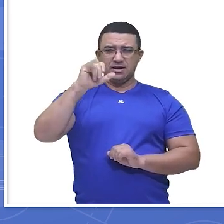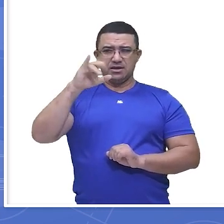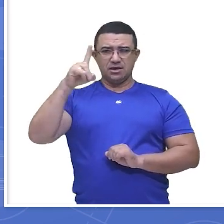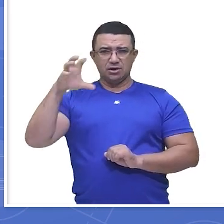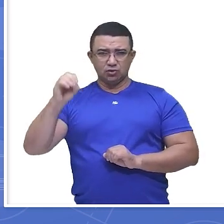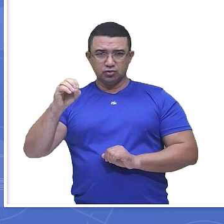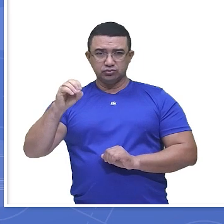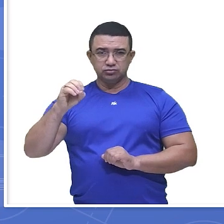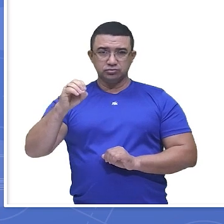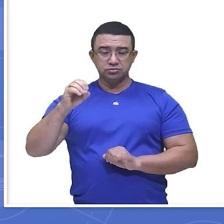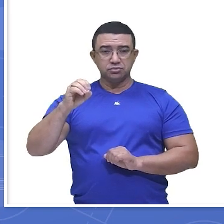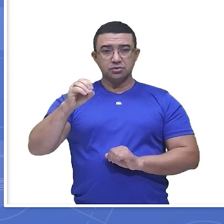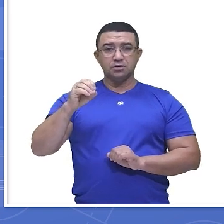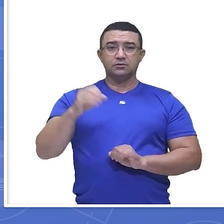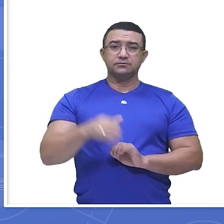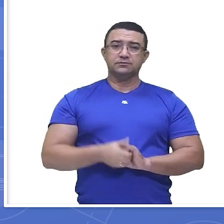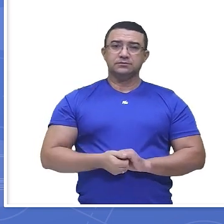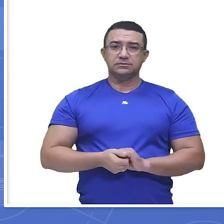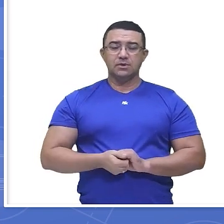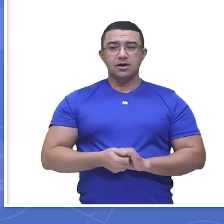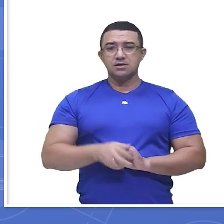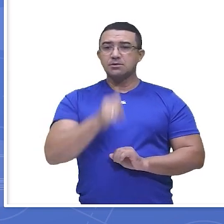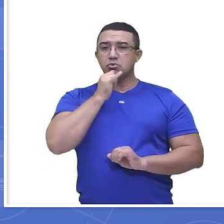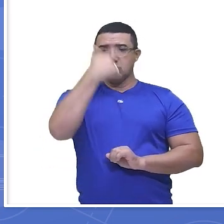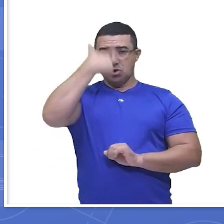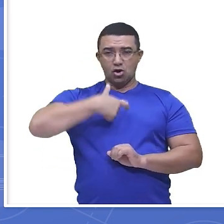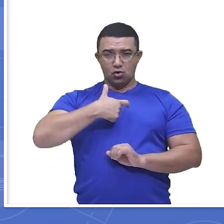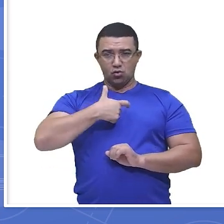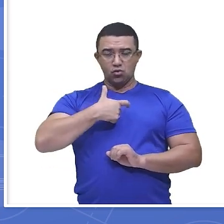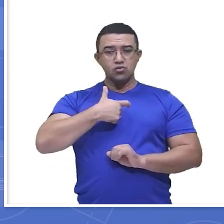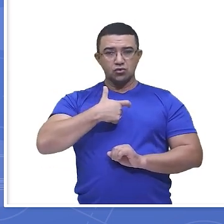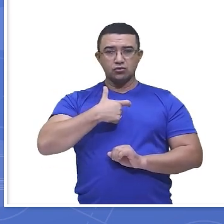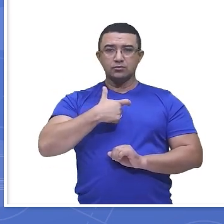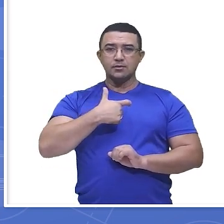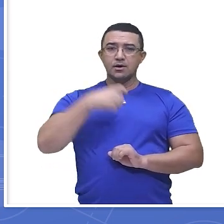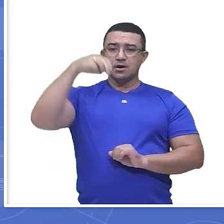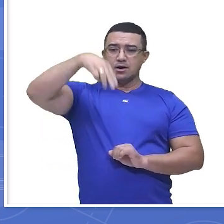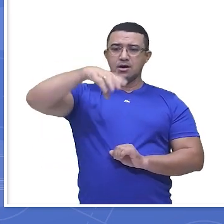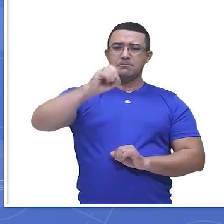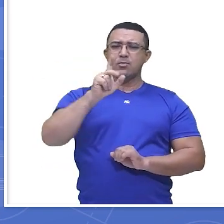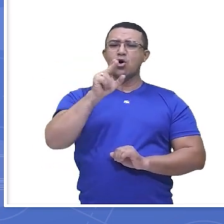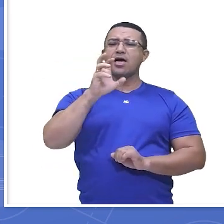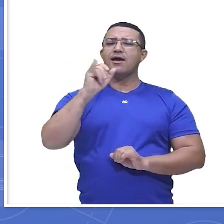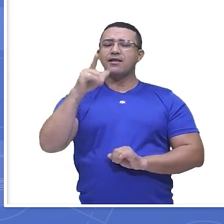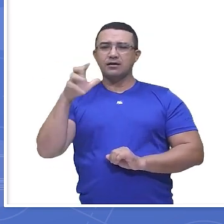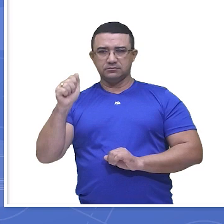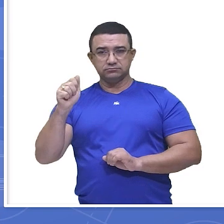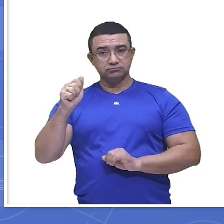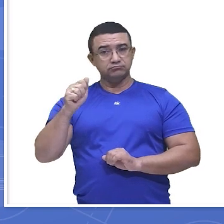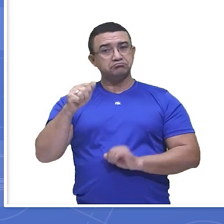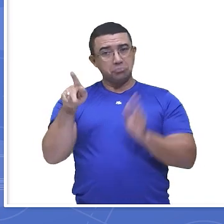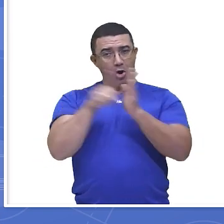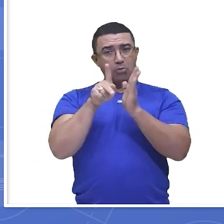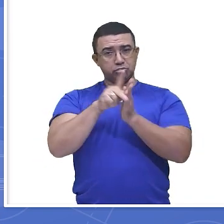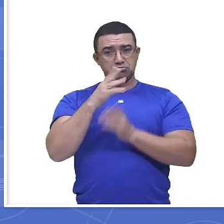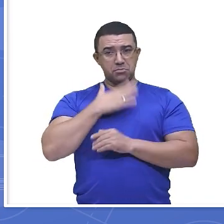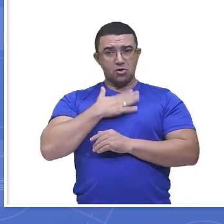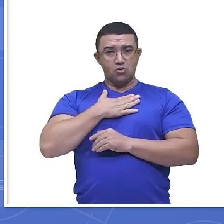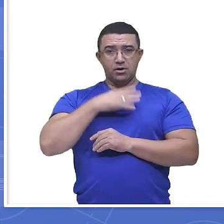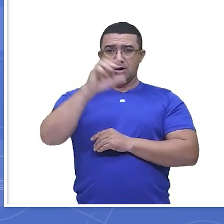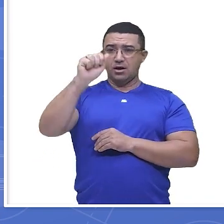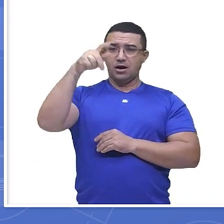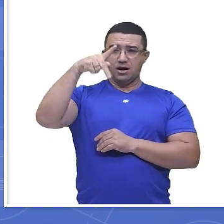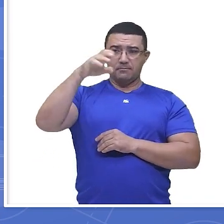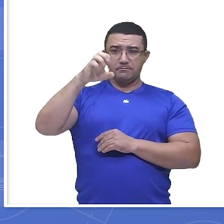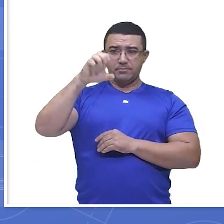no meu caso, mi apelido es Moreira. Ok? Para fazer essa pergunta, pronome